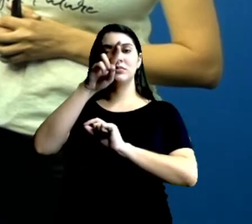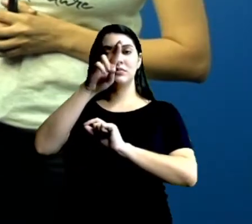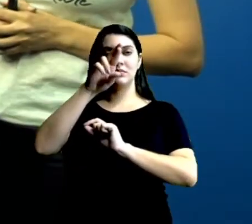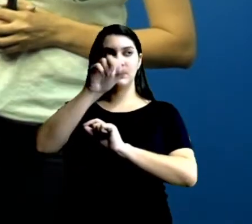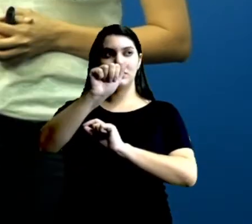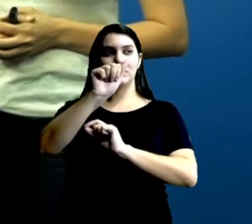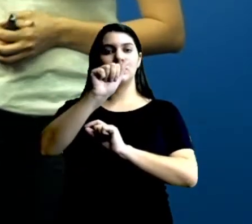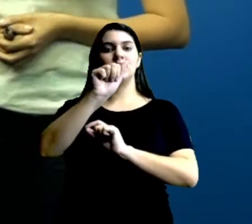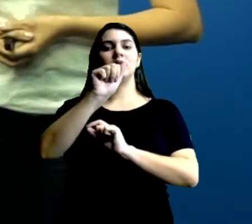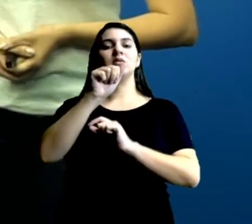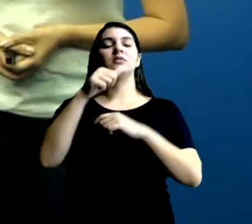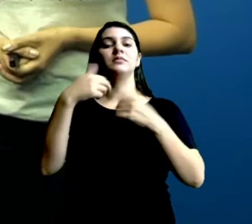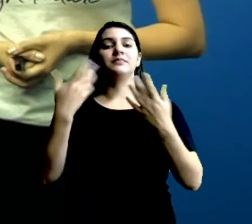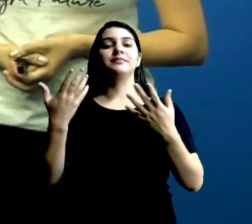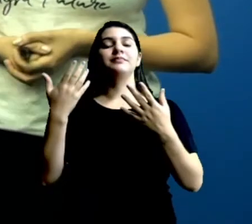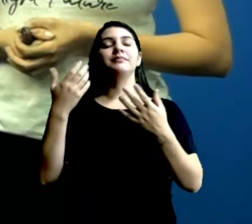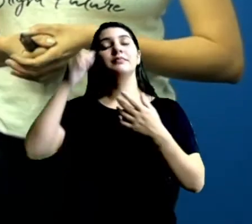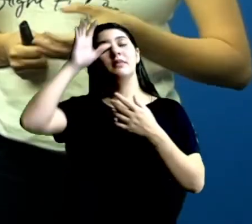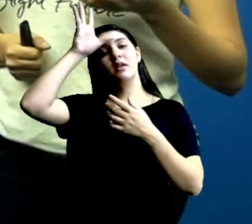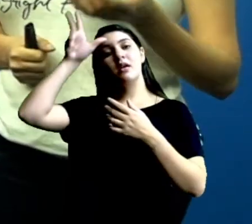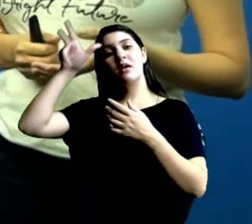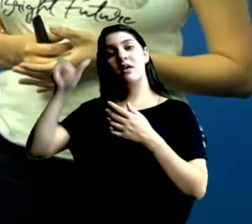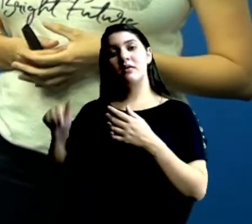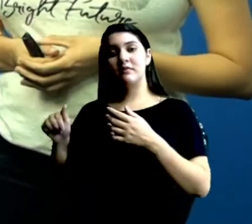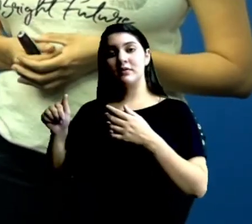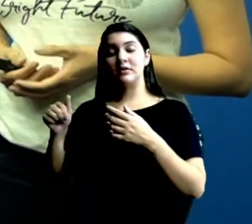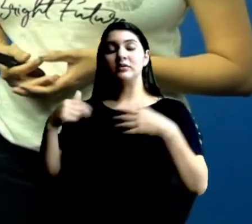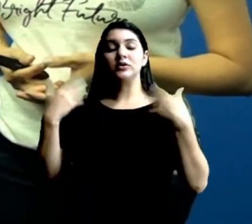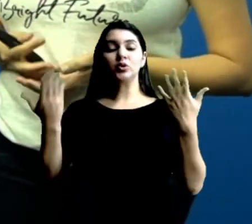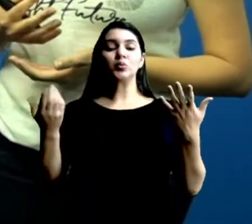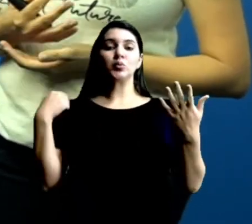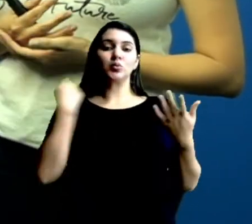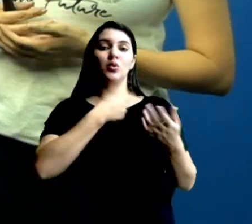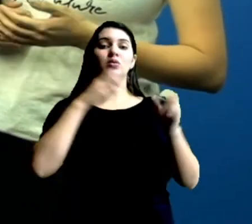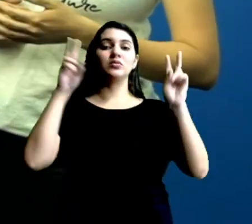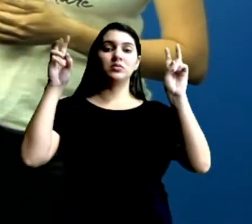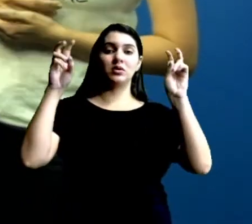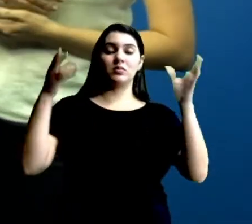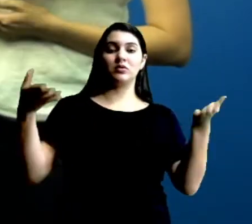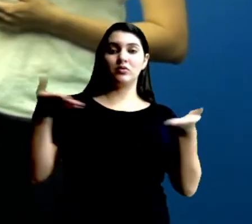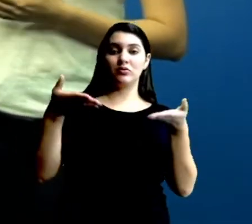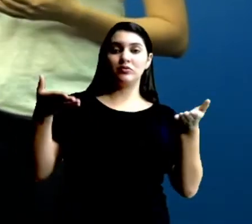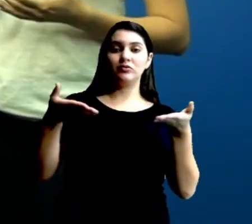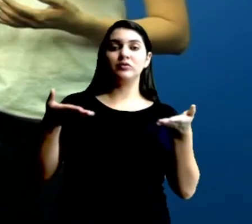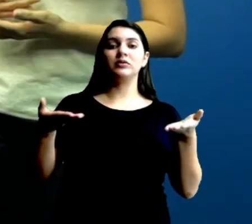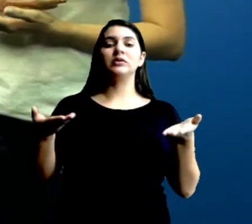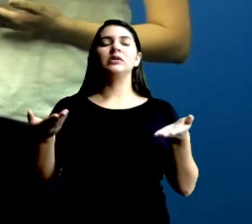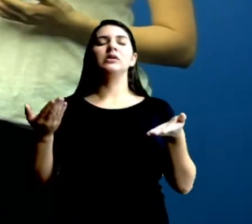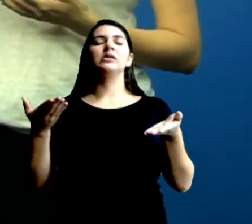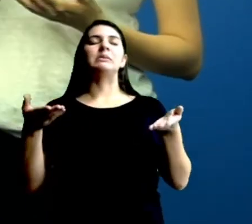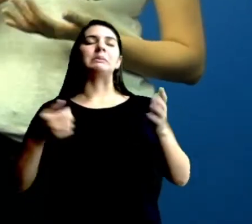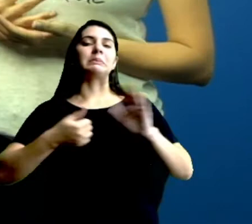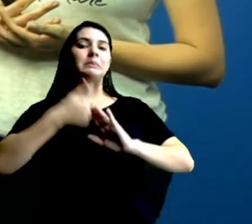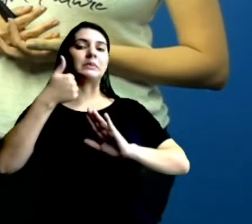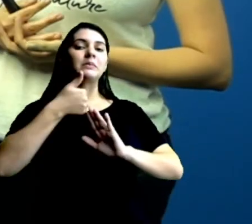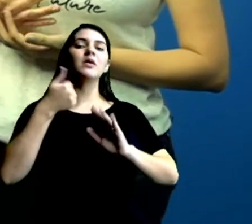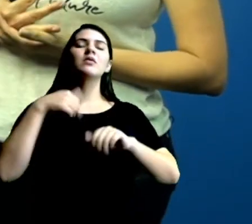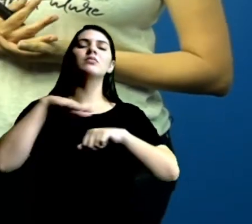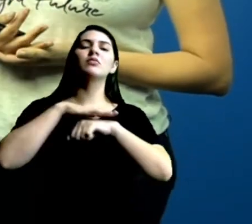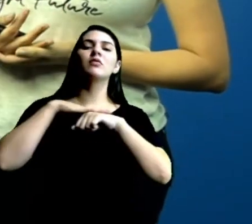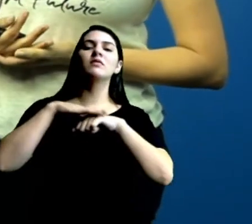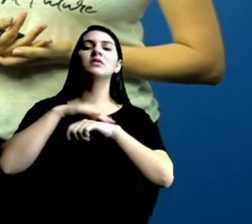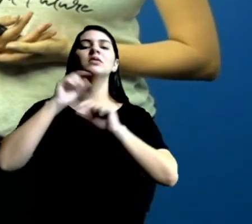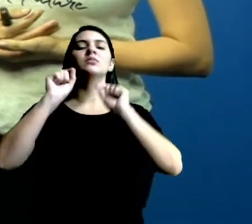Mas o que é diáspora africana, né? Que é o nosso tema de hoje. A gente primeiro deu uma pincelada, falou um pouquinho sobre